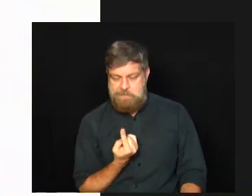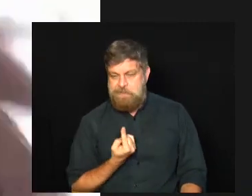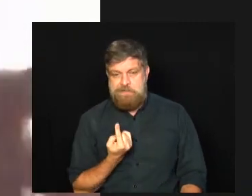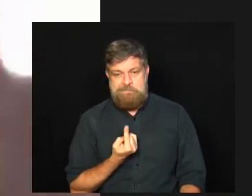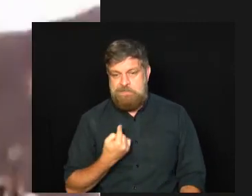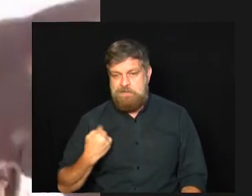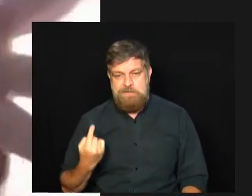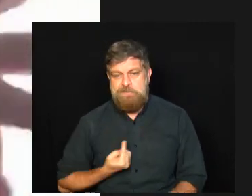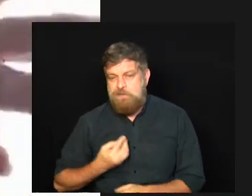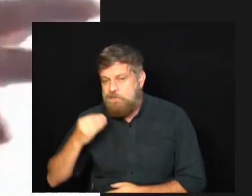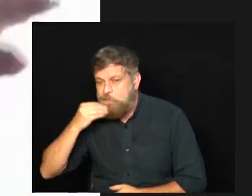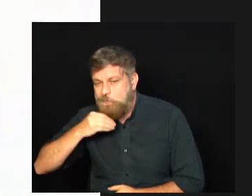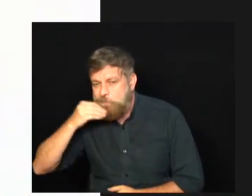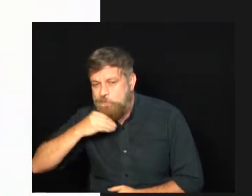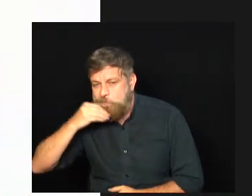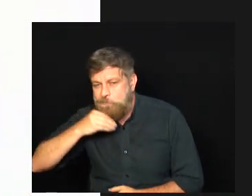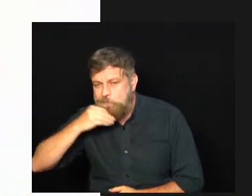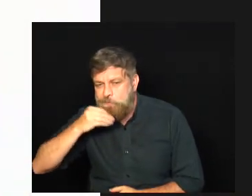nós somos